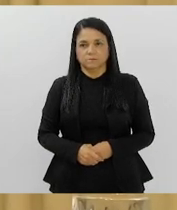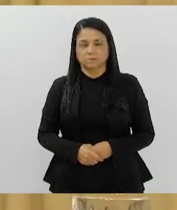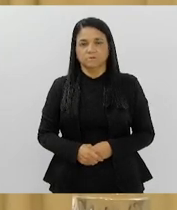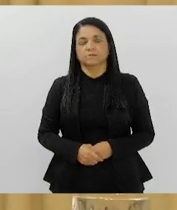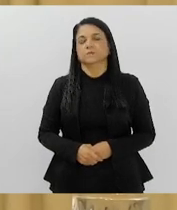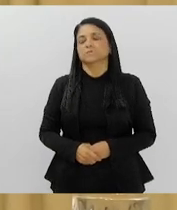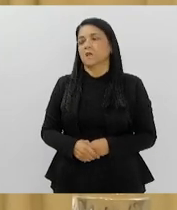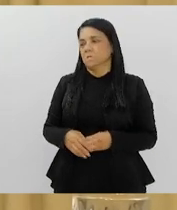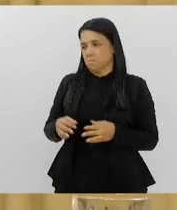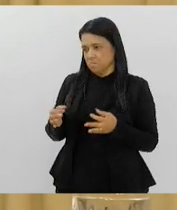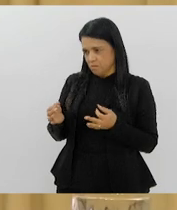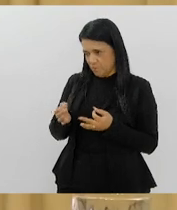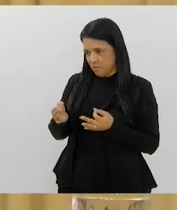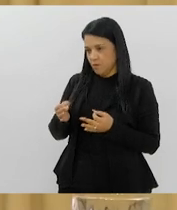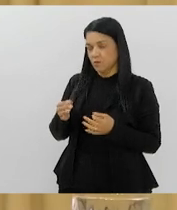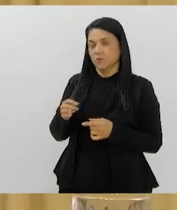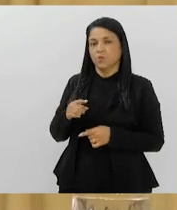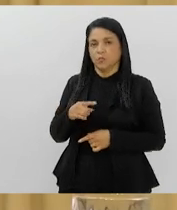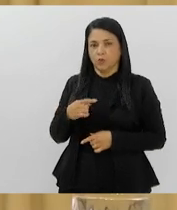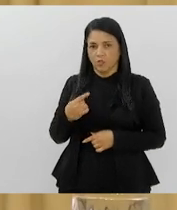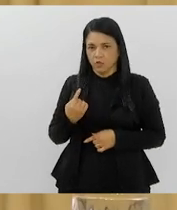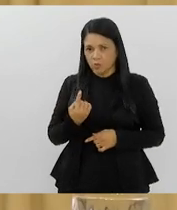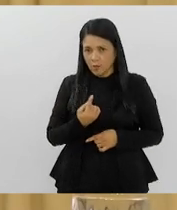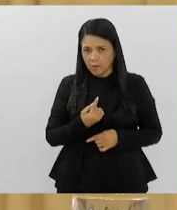Perfeito. Inclusive, nós